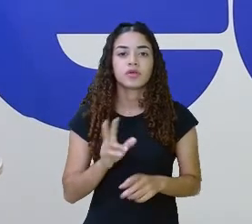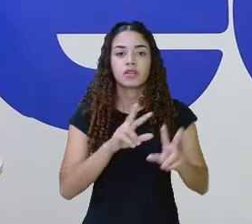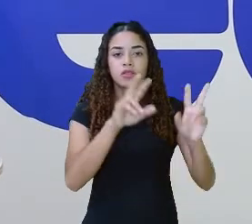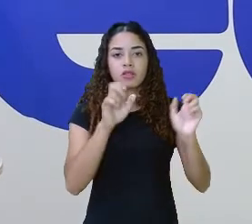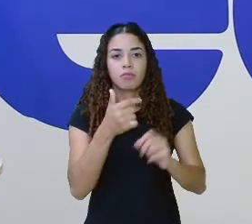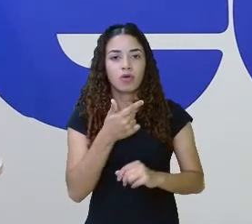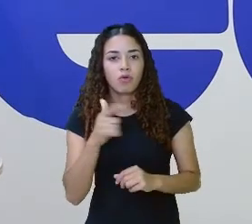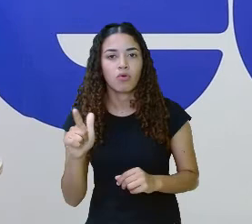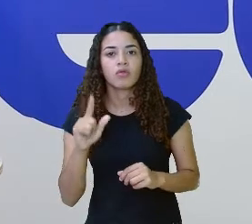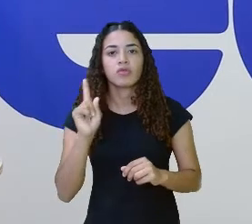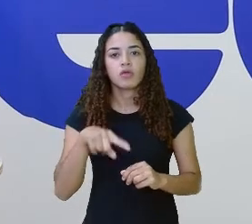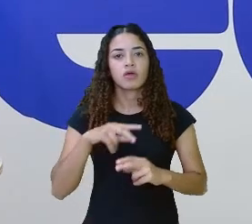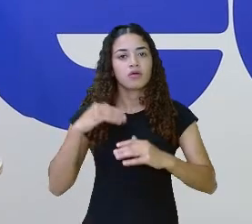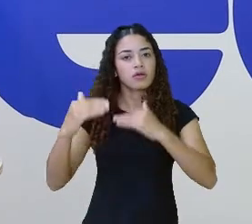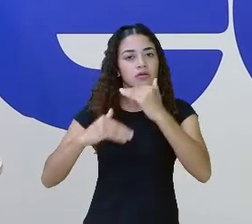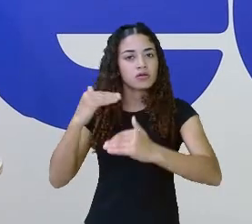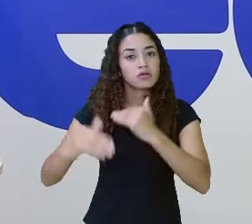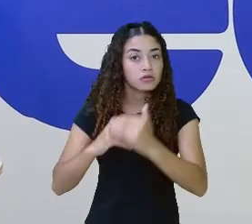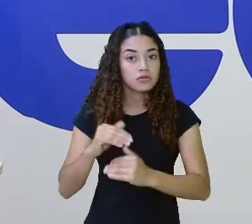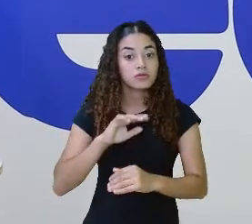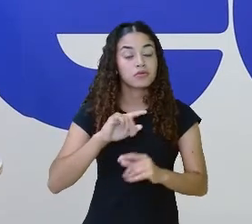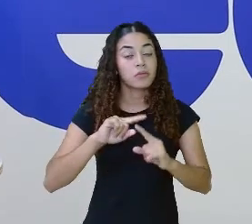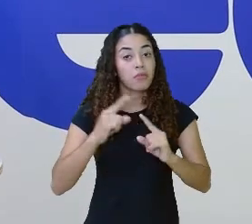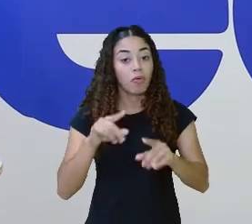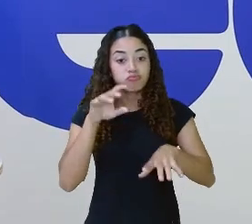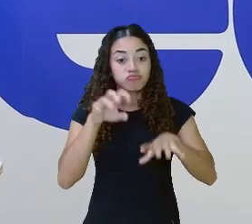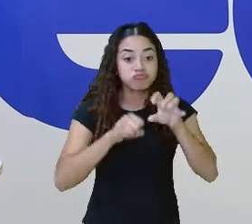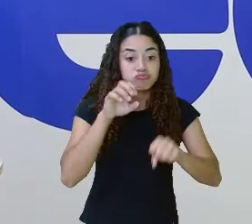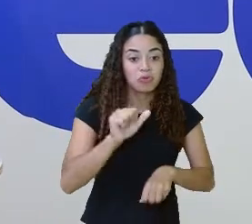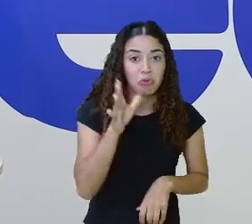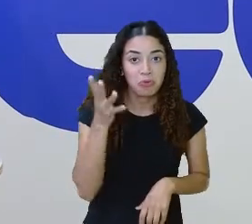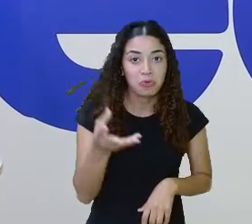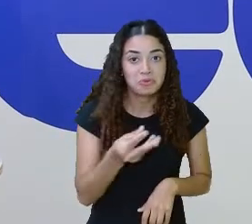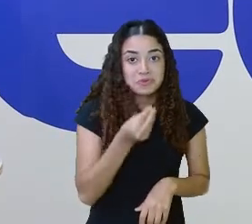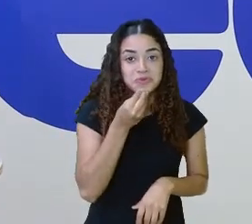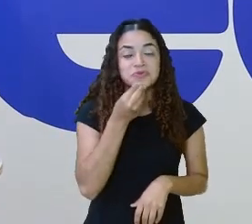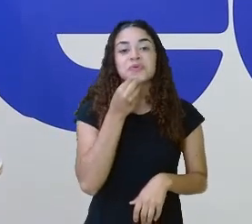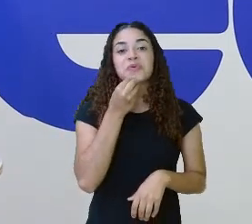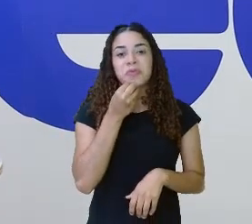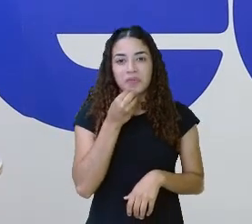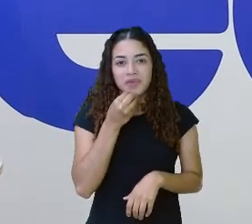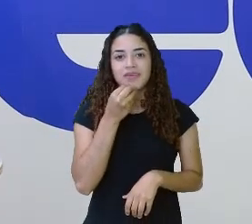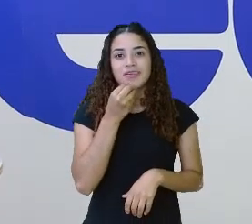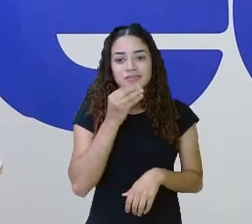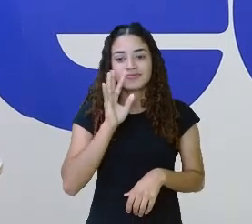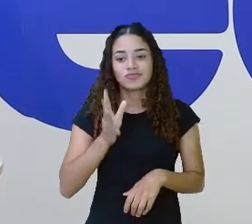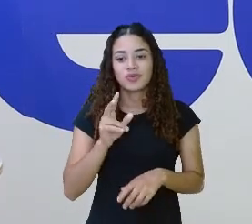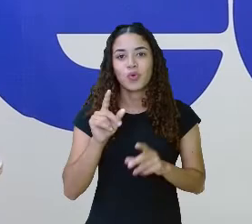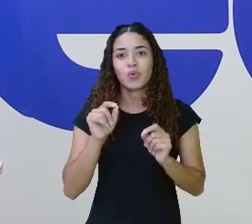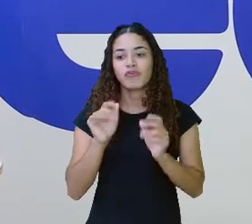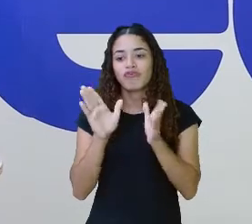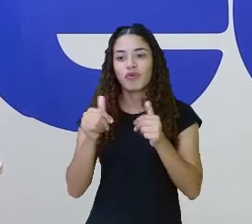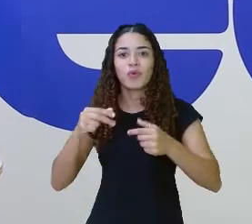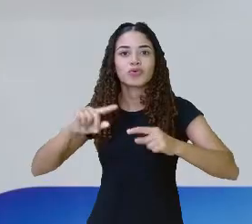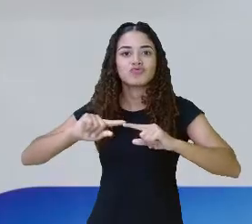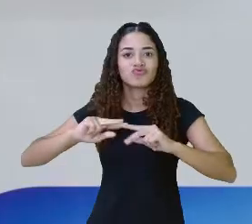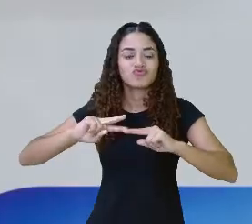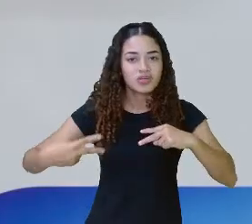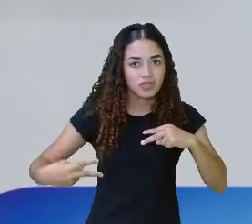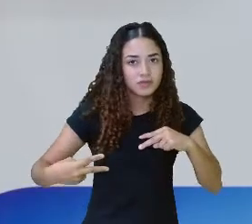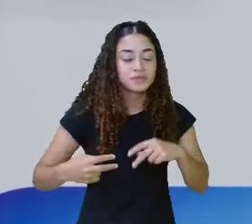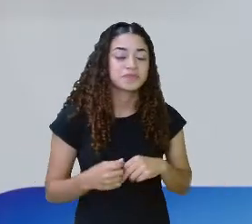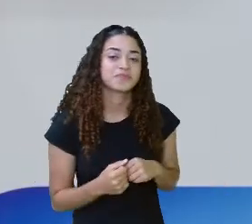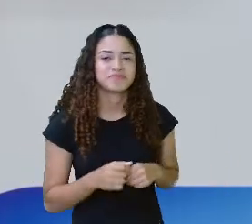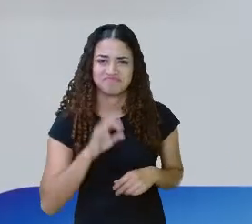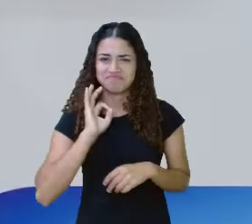que é a questão aí da evolução, mas indo buscar o conhecimento já adquirido na questão da O genética. conhecimento prévio, né, dentro da Isso.